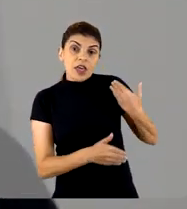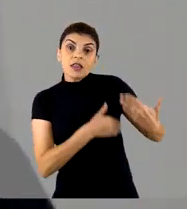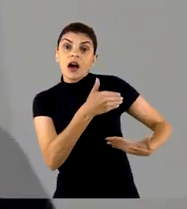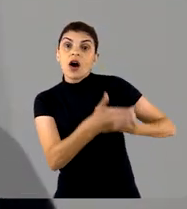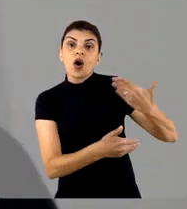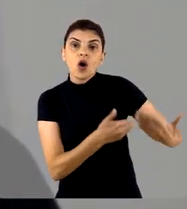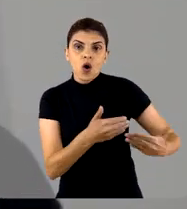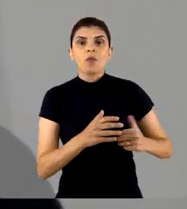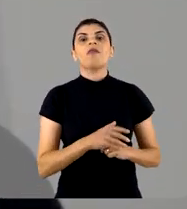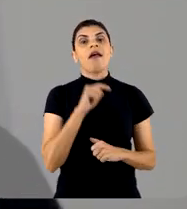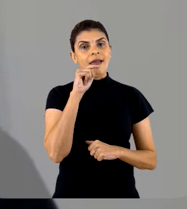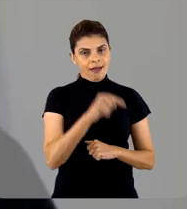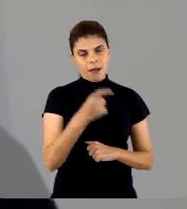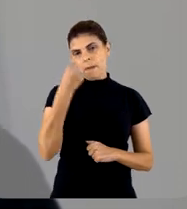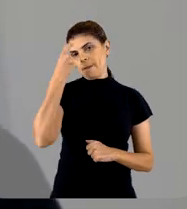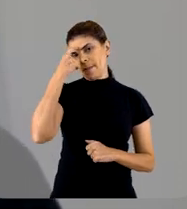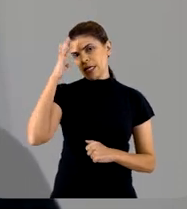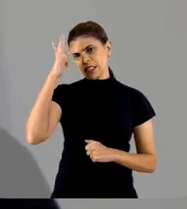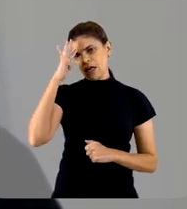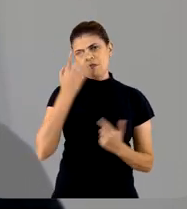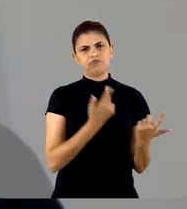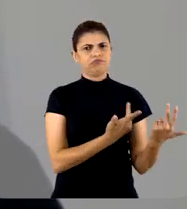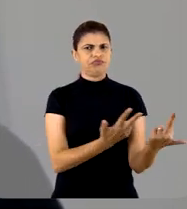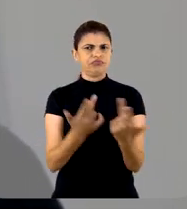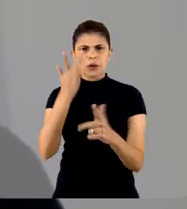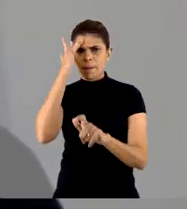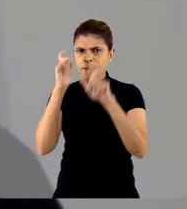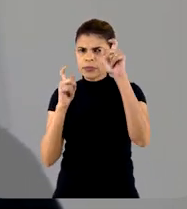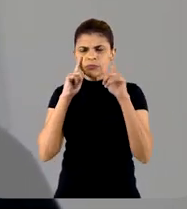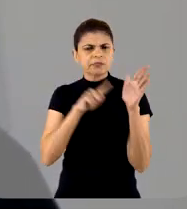populações. Esse era o pensamento de muitos desses